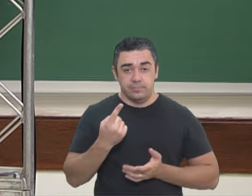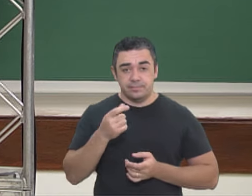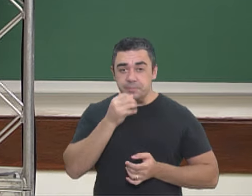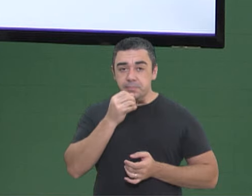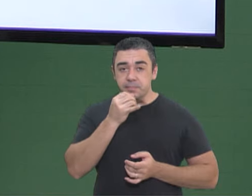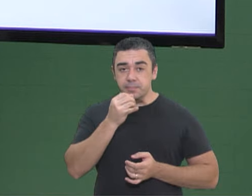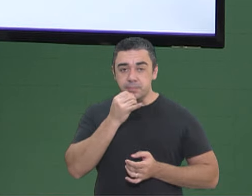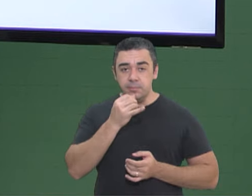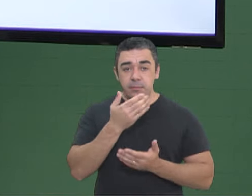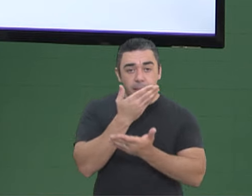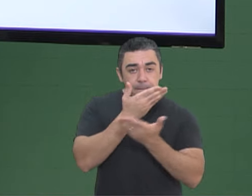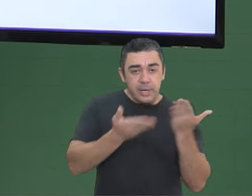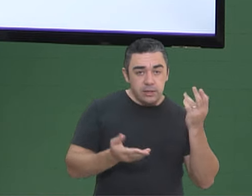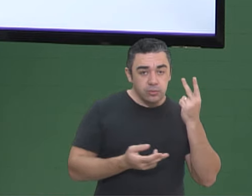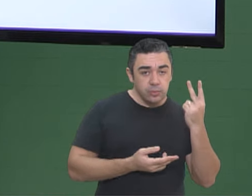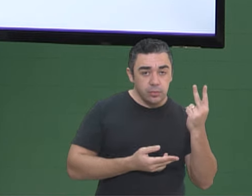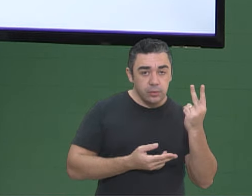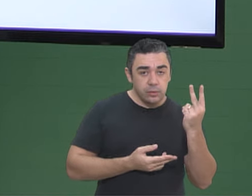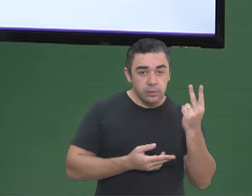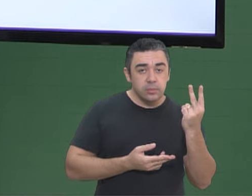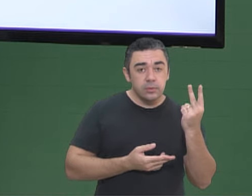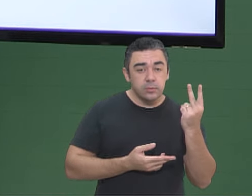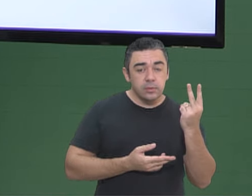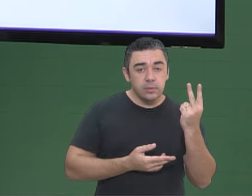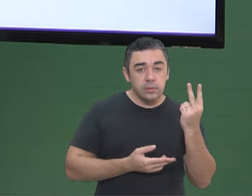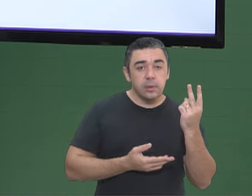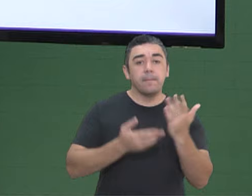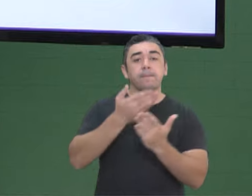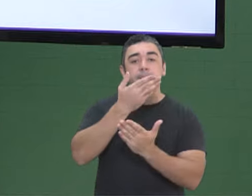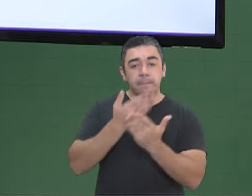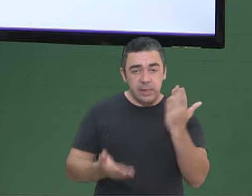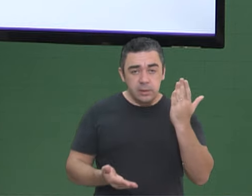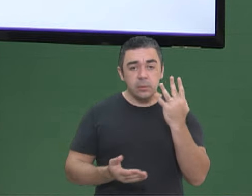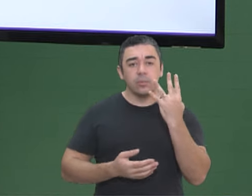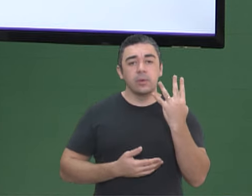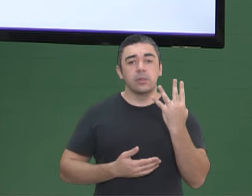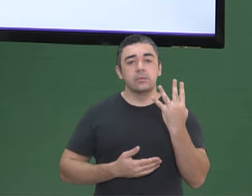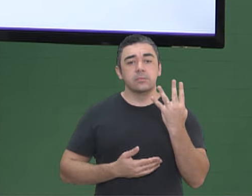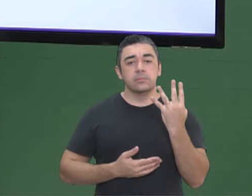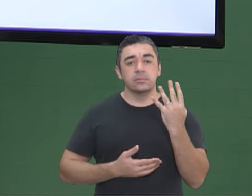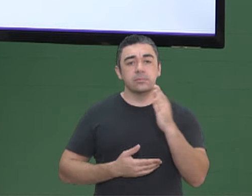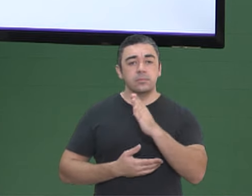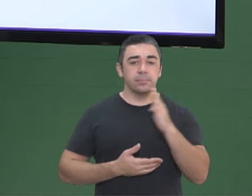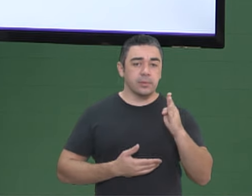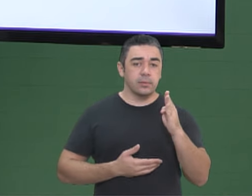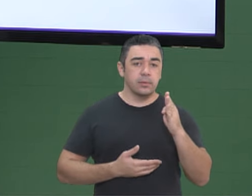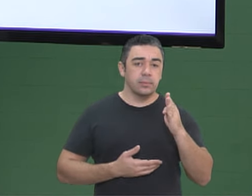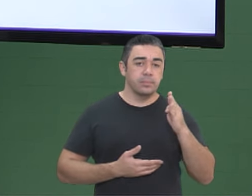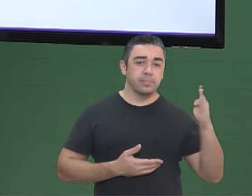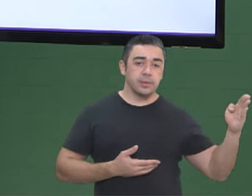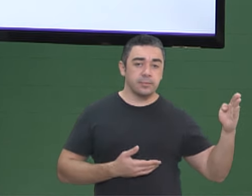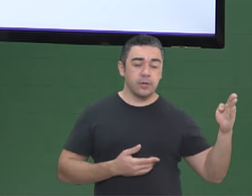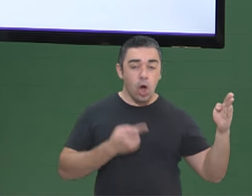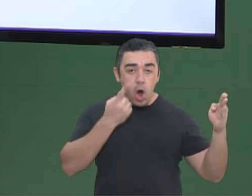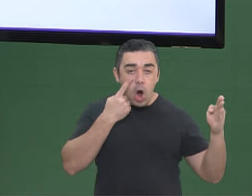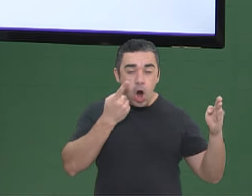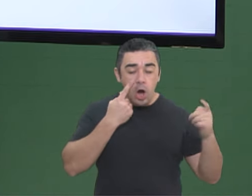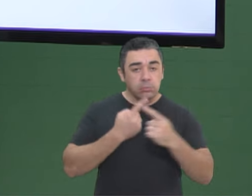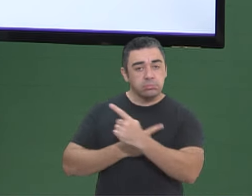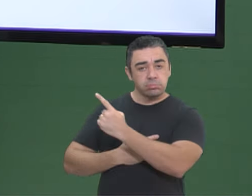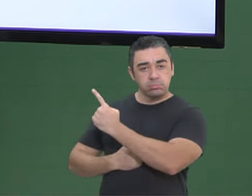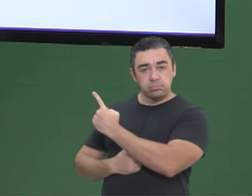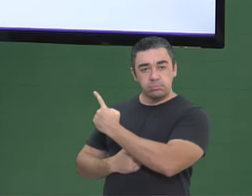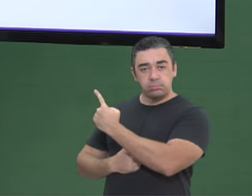referencial. Desceu inicialmente 2 andares. Então, estou aqui no meu referencial. Desci 2 andares. E